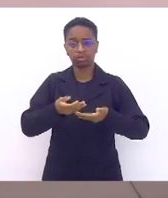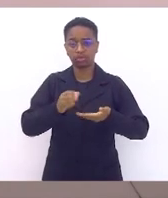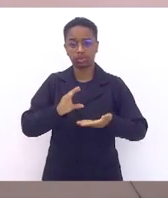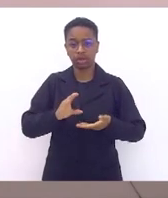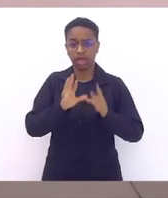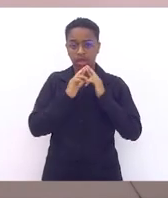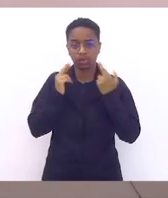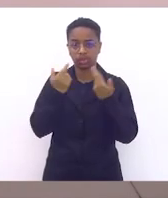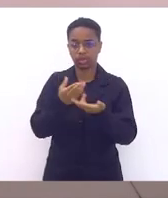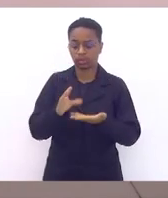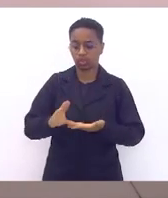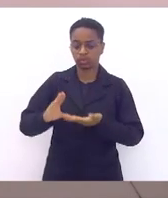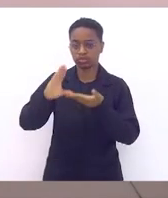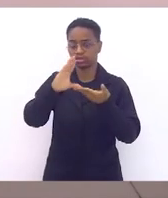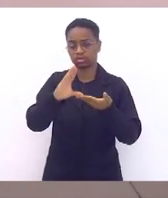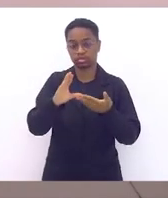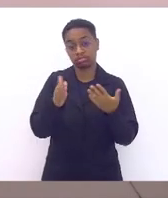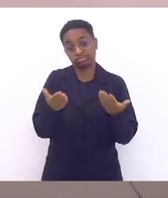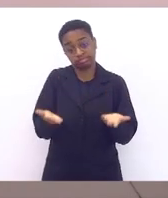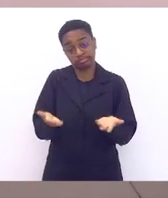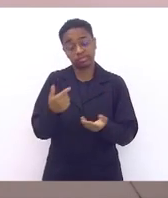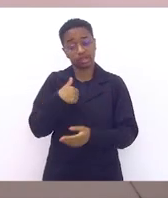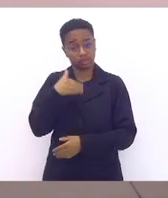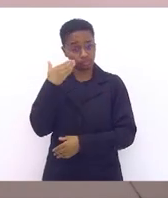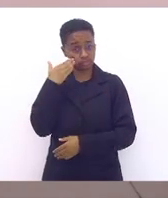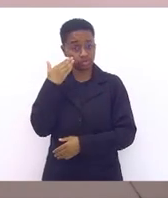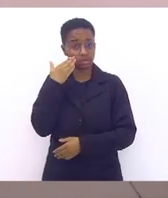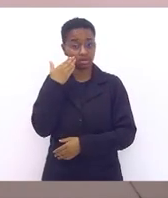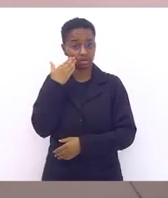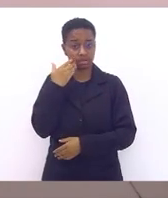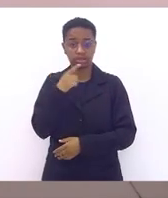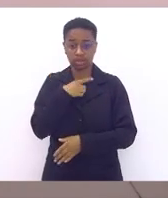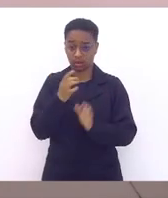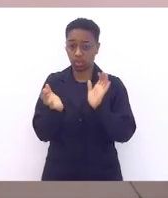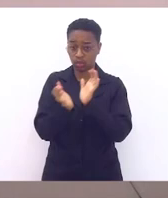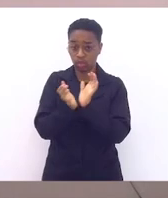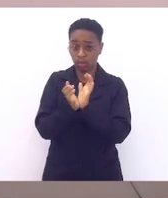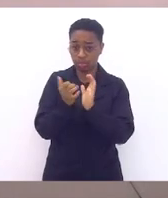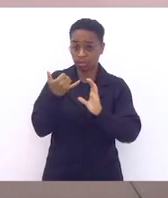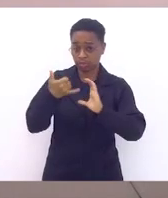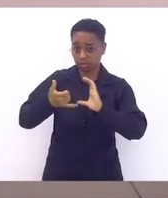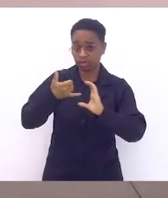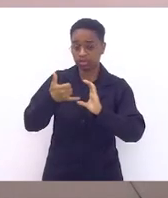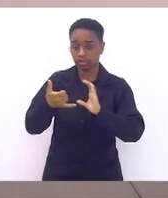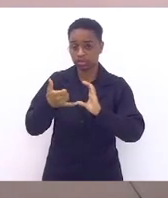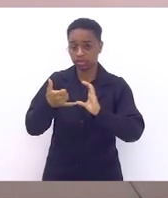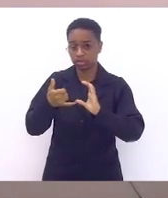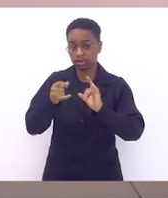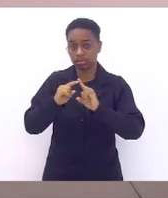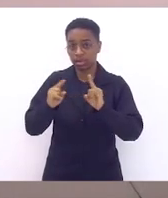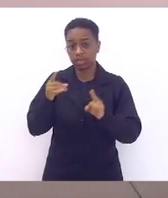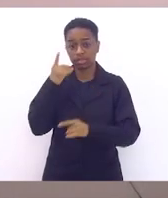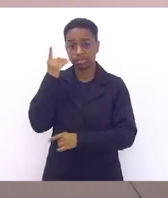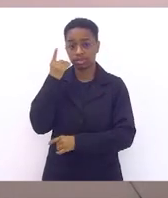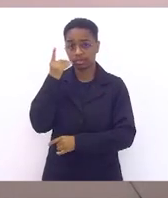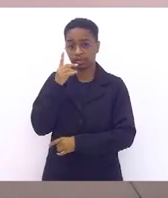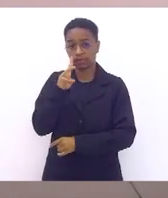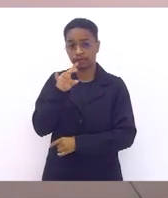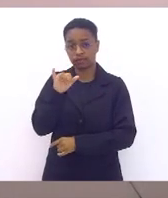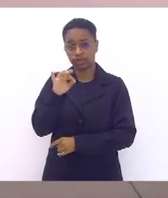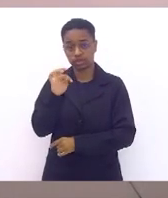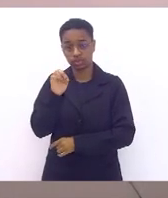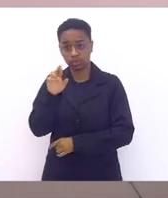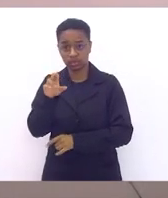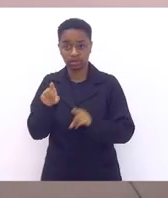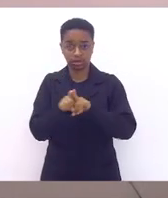Tuberculose. Eu sei até que tem um grupo de zap. E o deputado Vitor Júnior e eu não